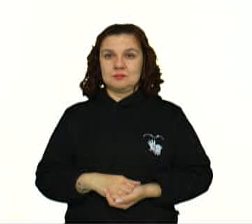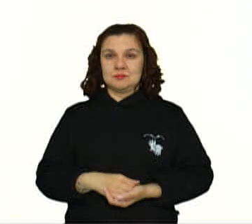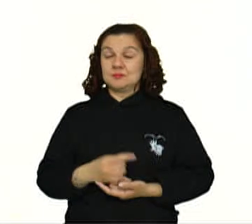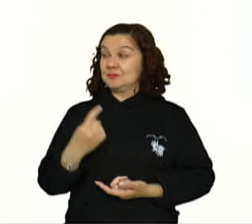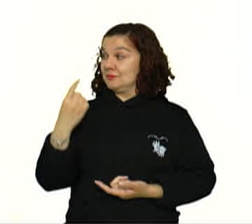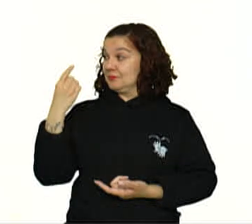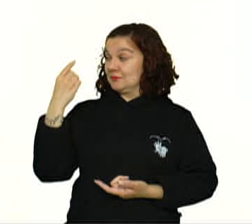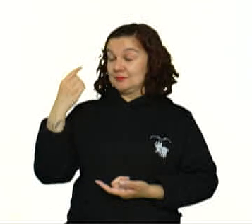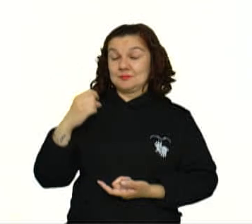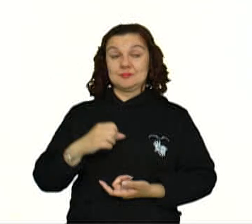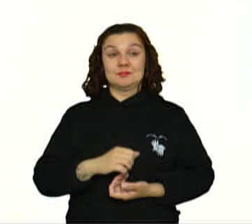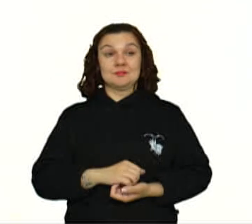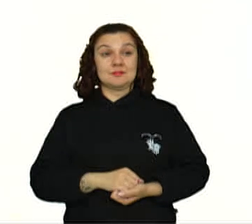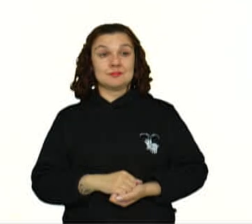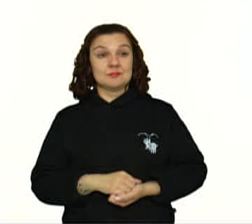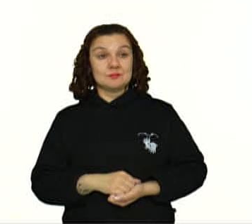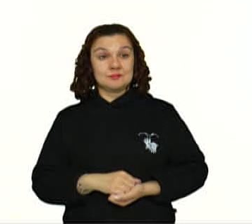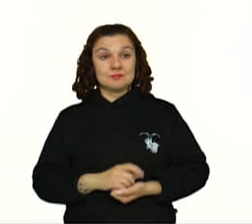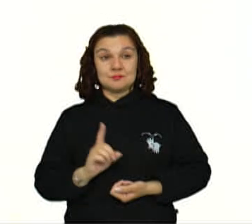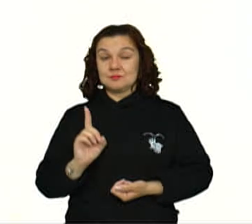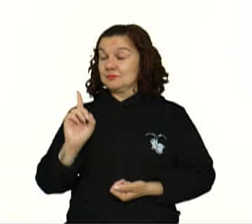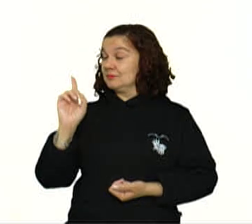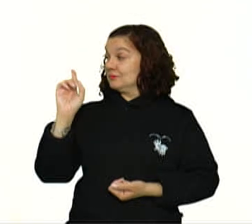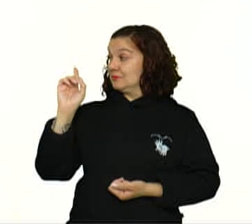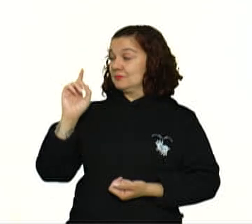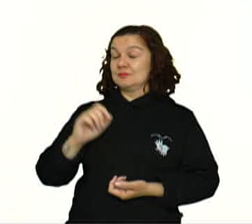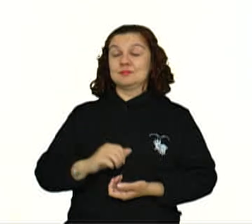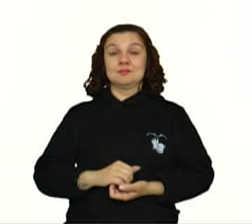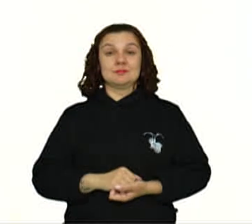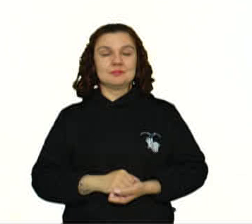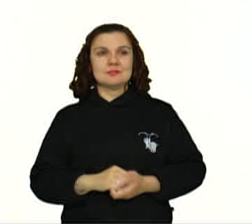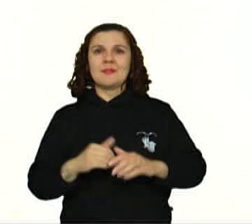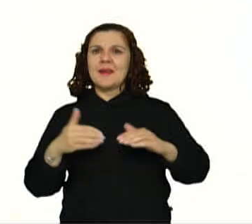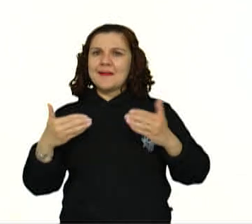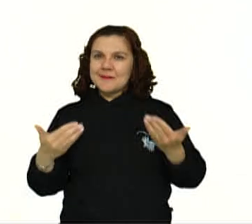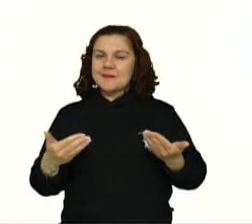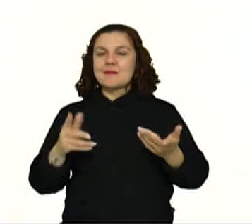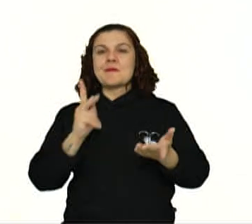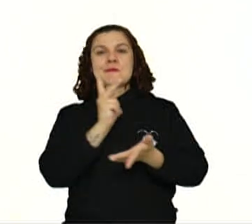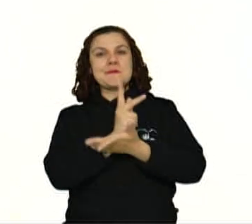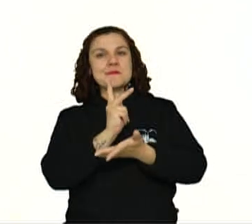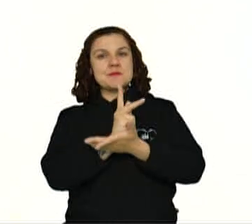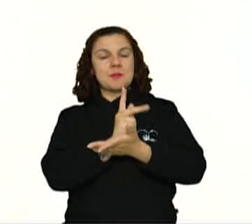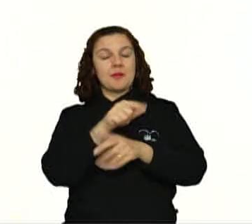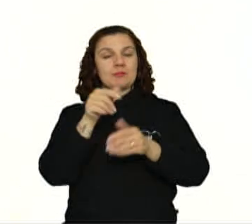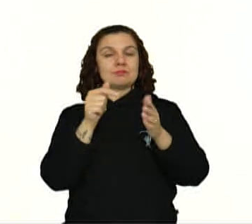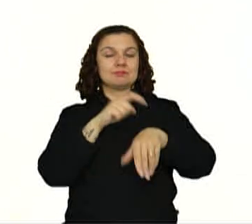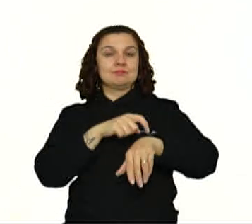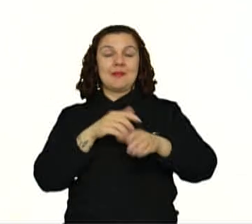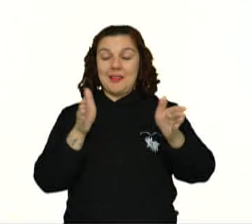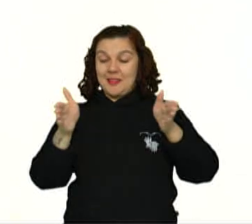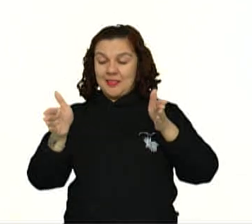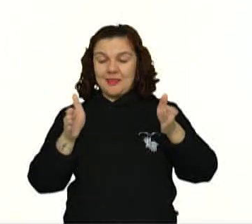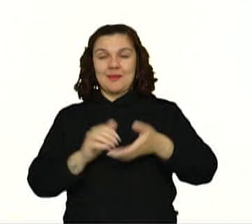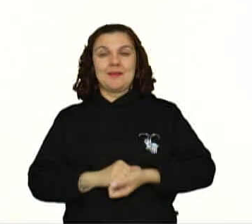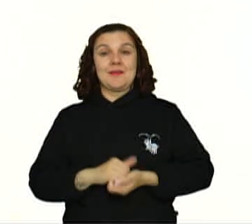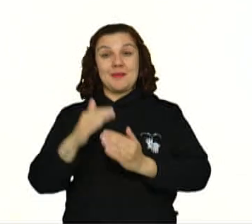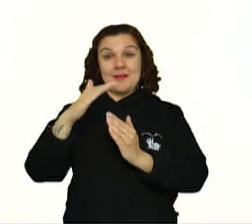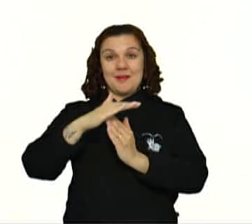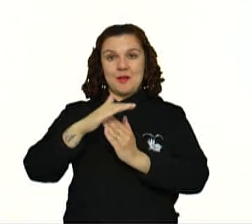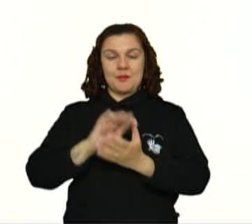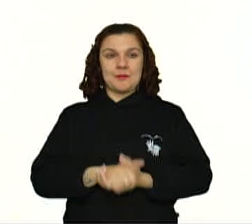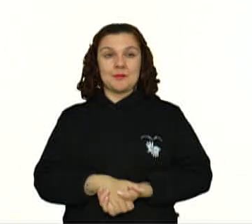um domingo de verão. Estava muito calor naquela tarde. Então, sempre ali, remetido a tempo. Verbos que